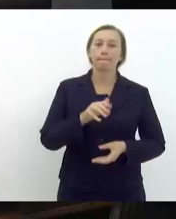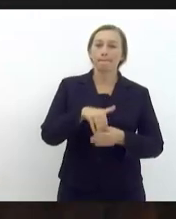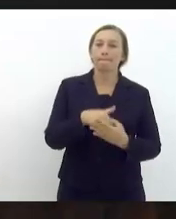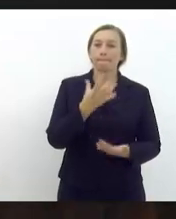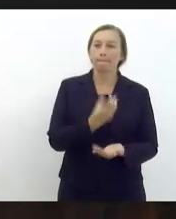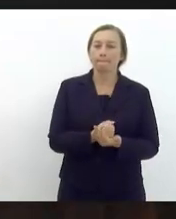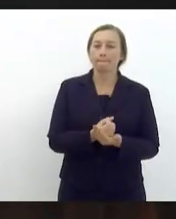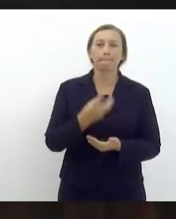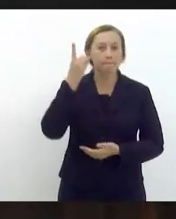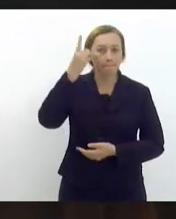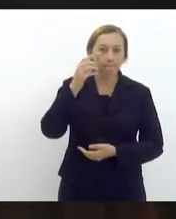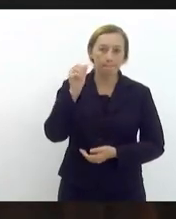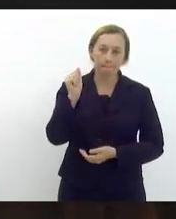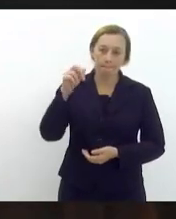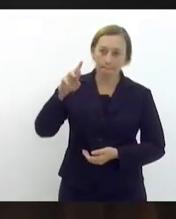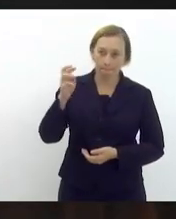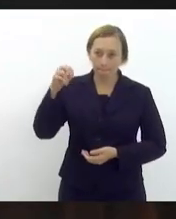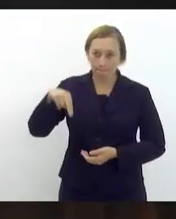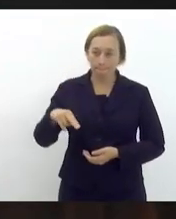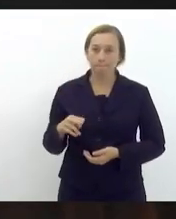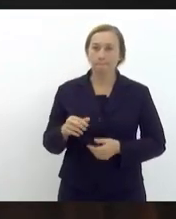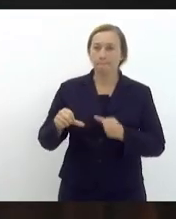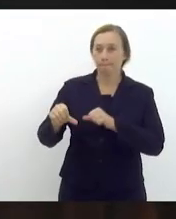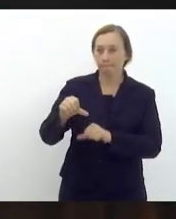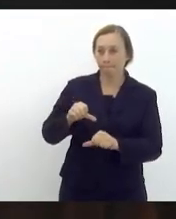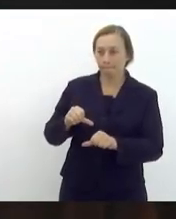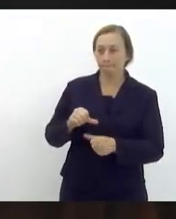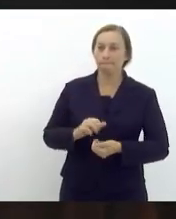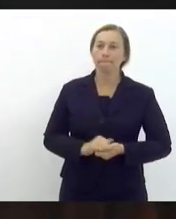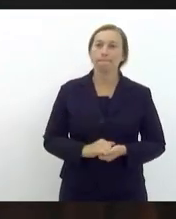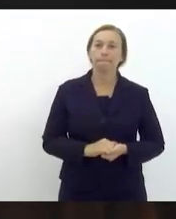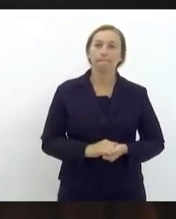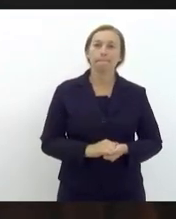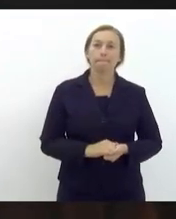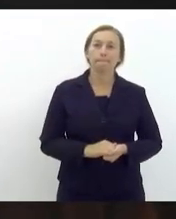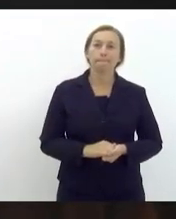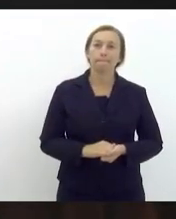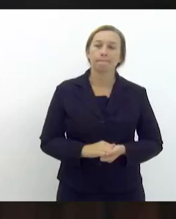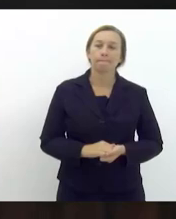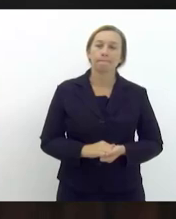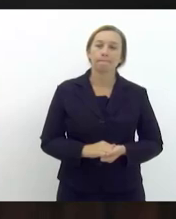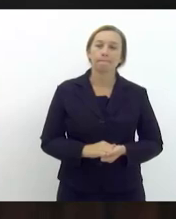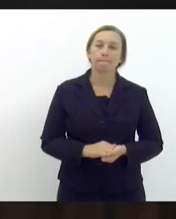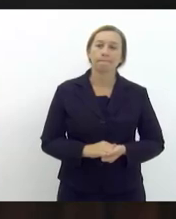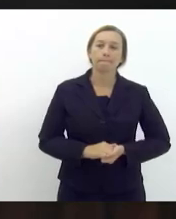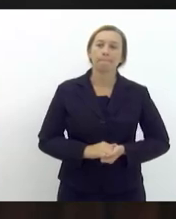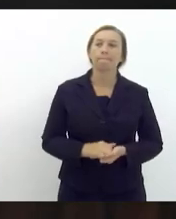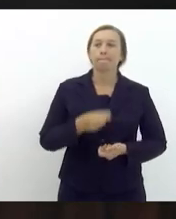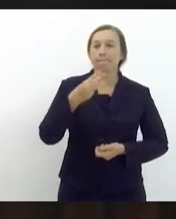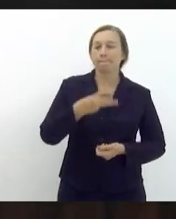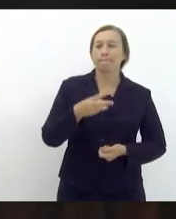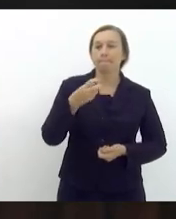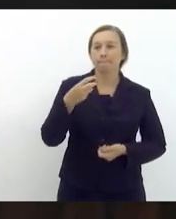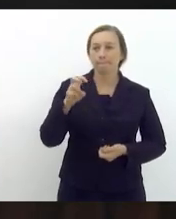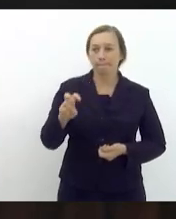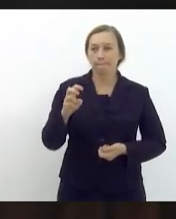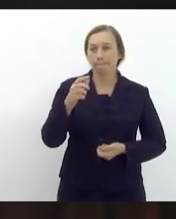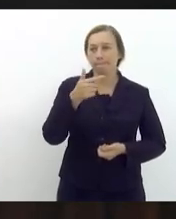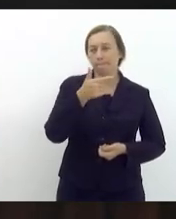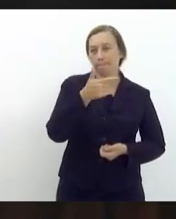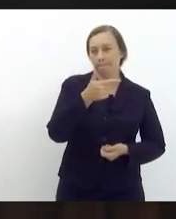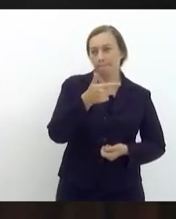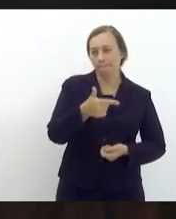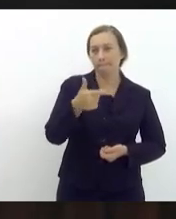Deputado Anderson Moraes contrário contrário Deputado Anderson Moraes ao 3527 2017